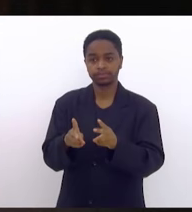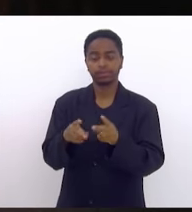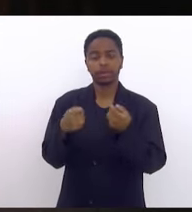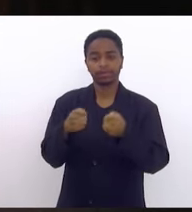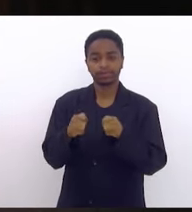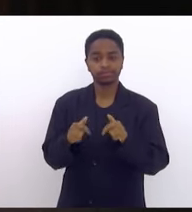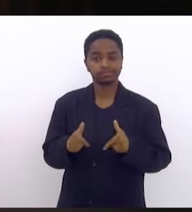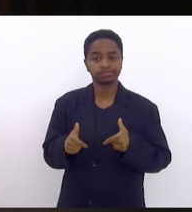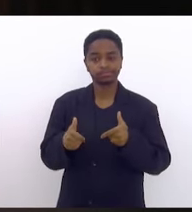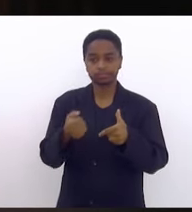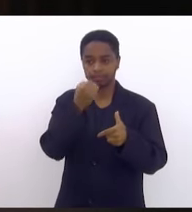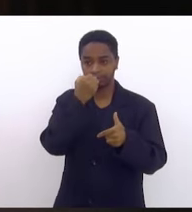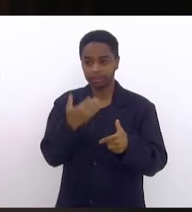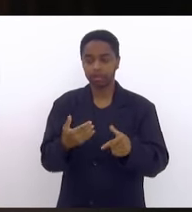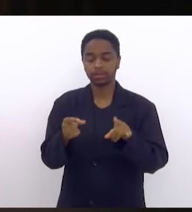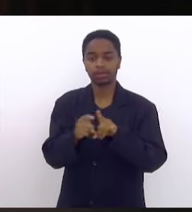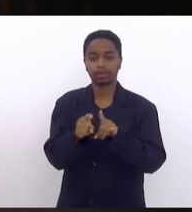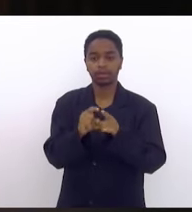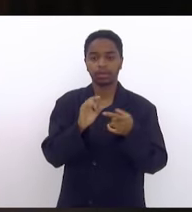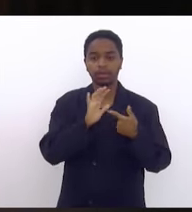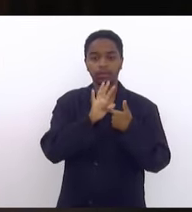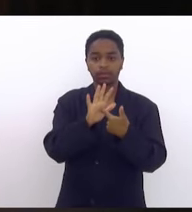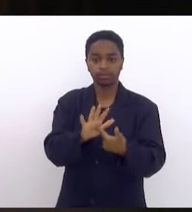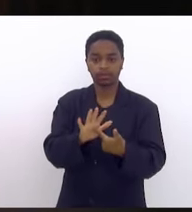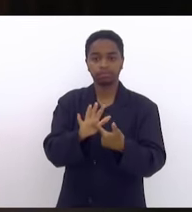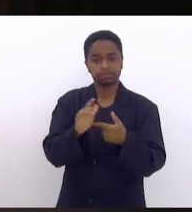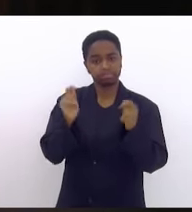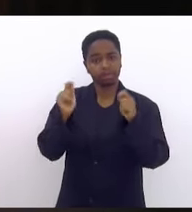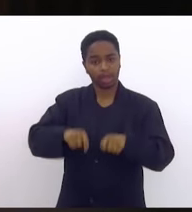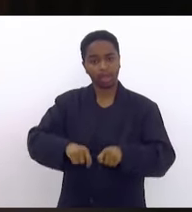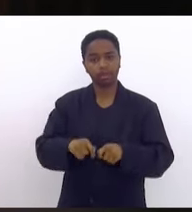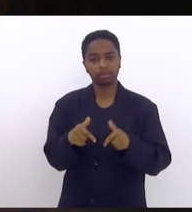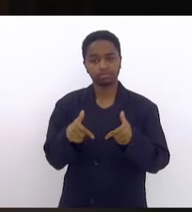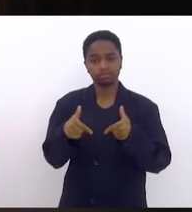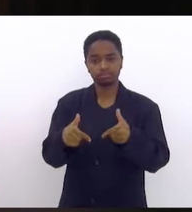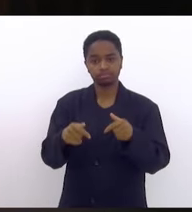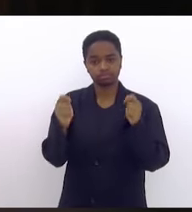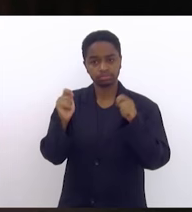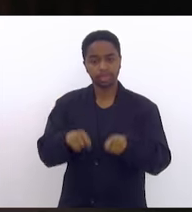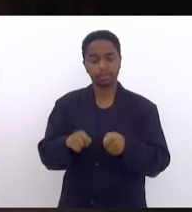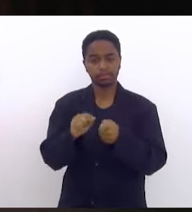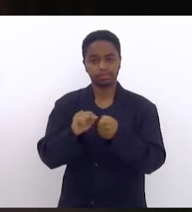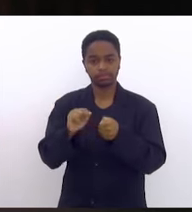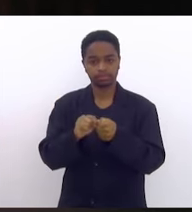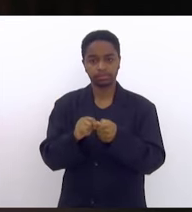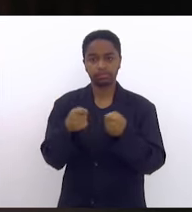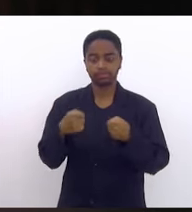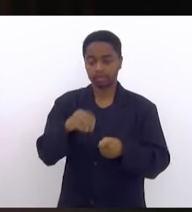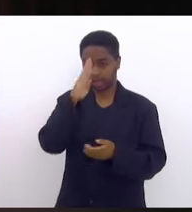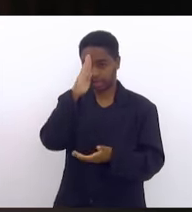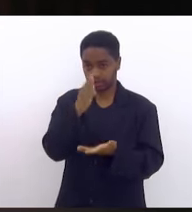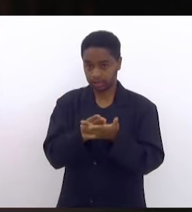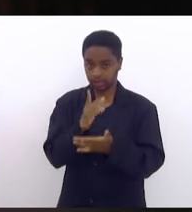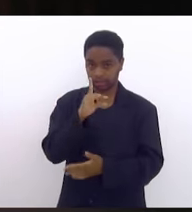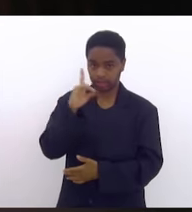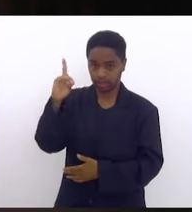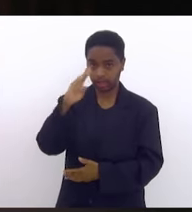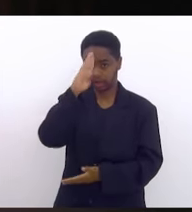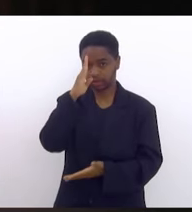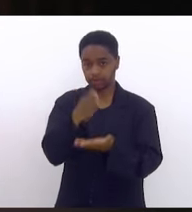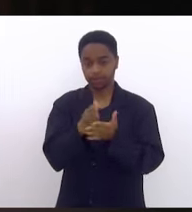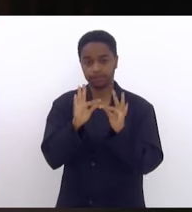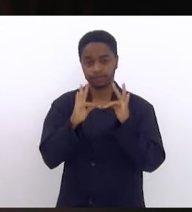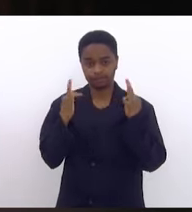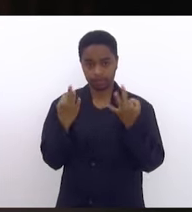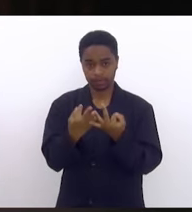bem e mostrar que tem como fazer, que dá para fazer. Acreditando em Deus, acreditando na